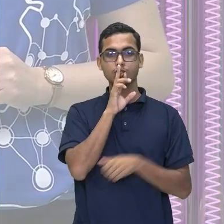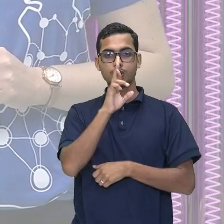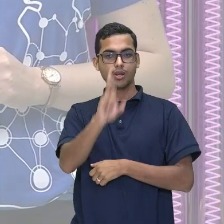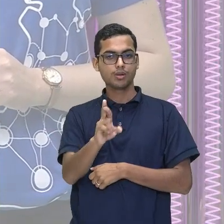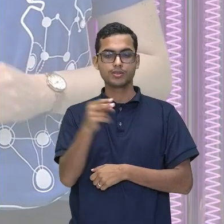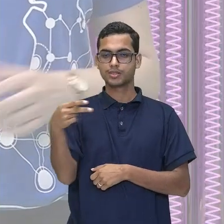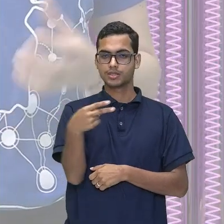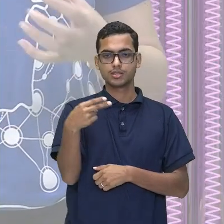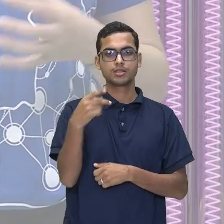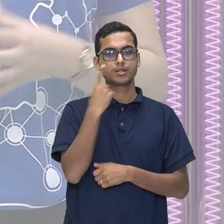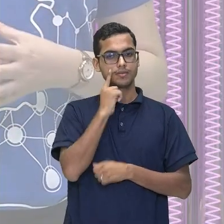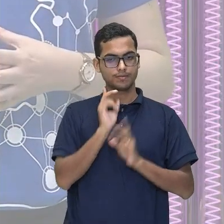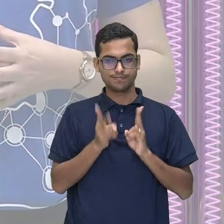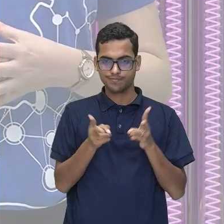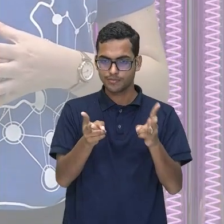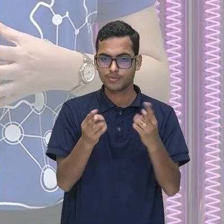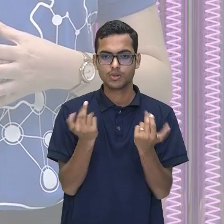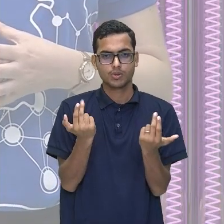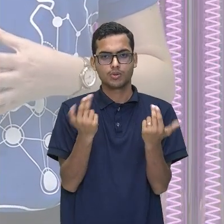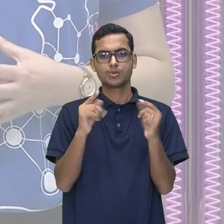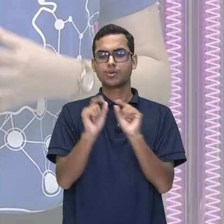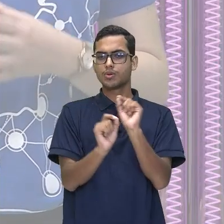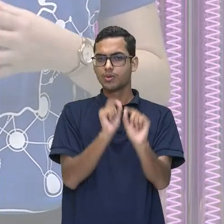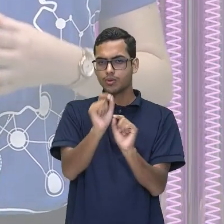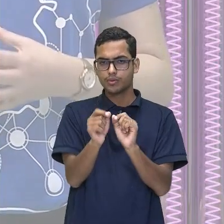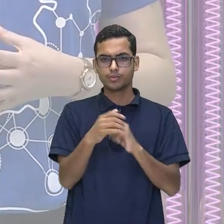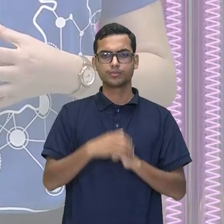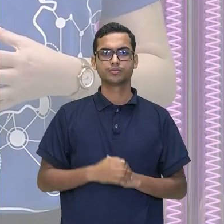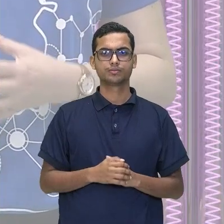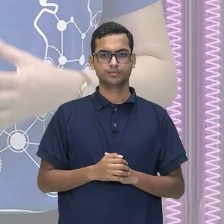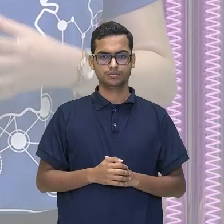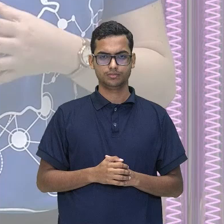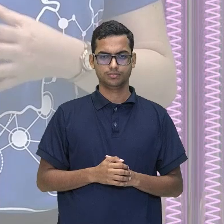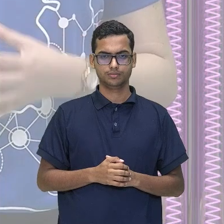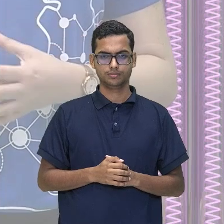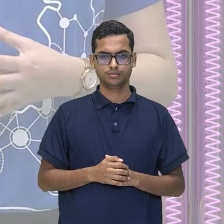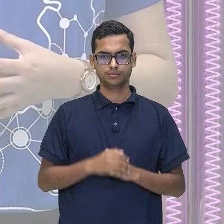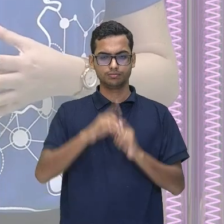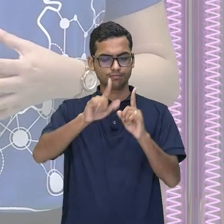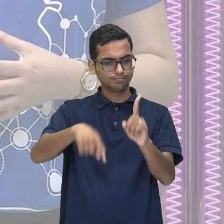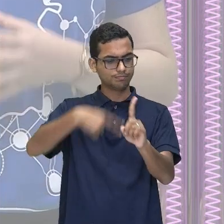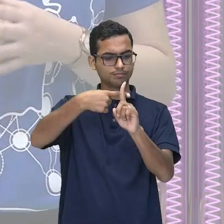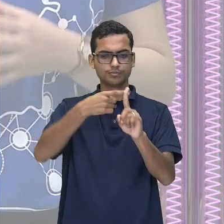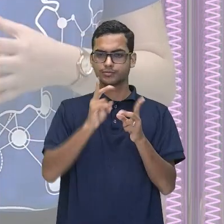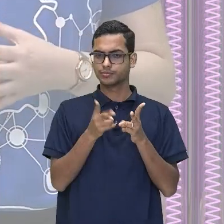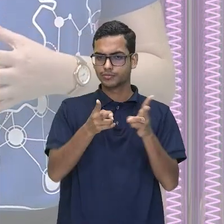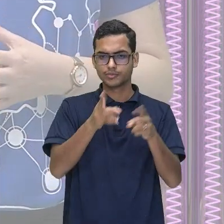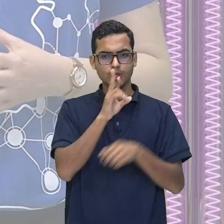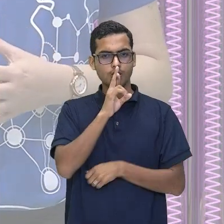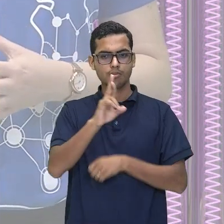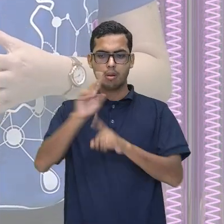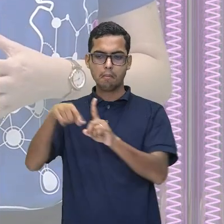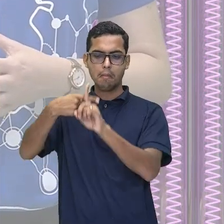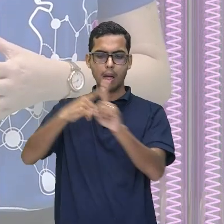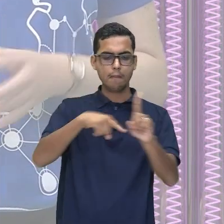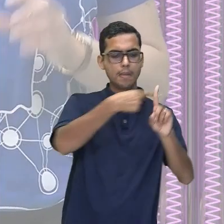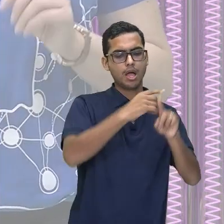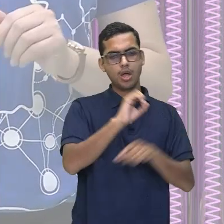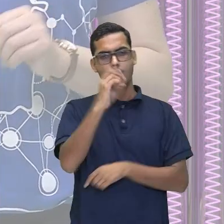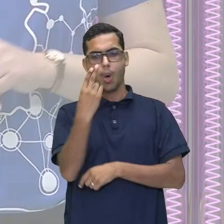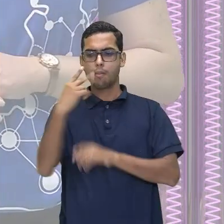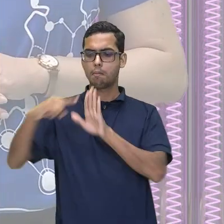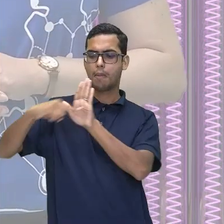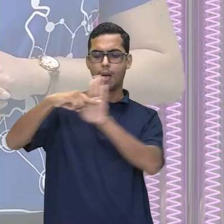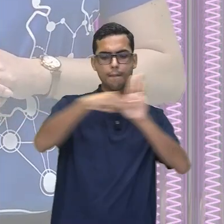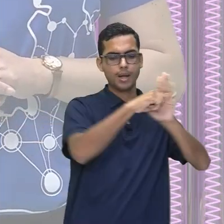dois valores negativos, o resultado dessa multiplicação sempre vai ser positivo. Então, lembrem sempre disso.